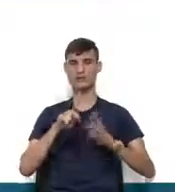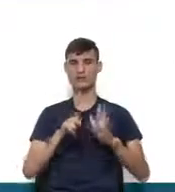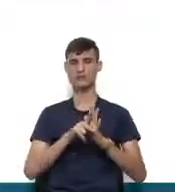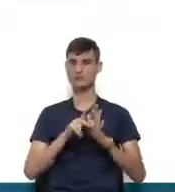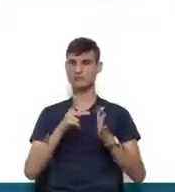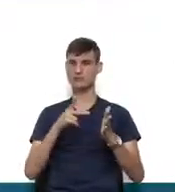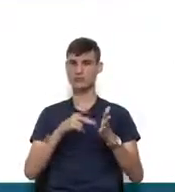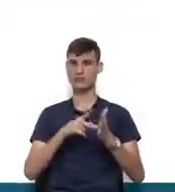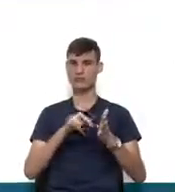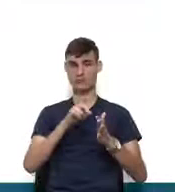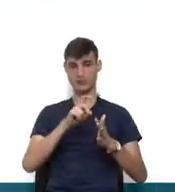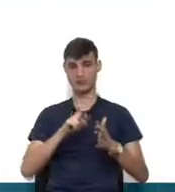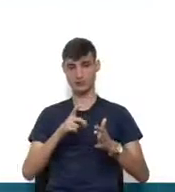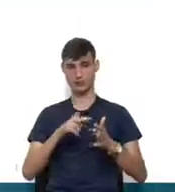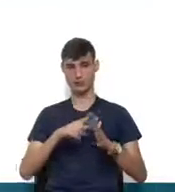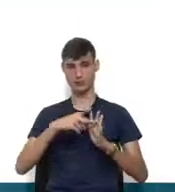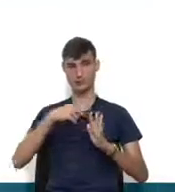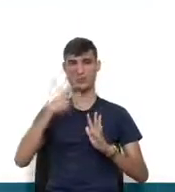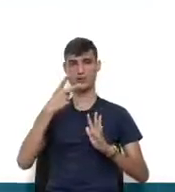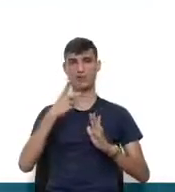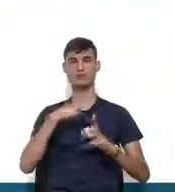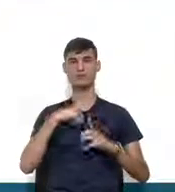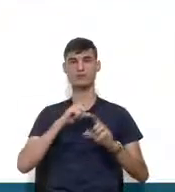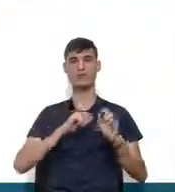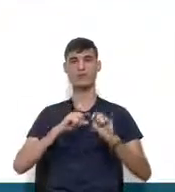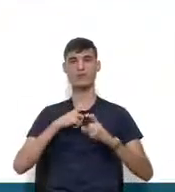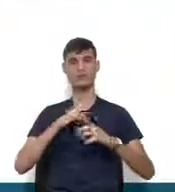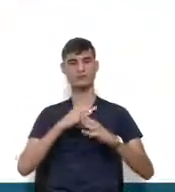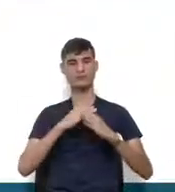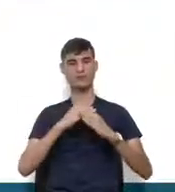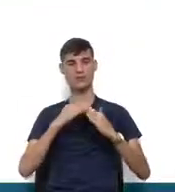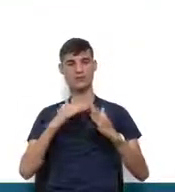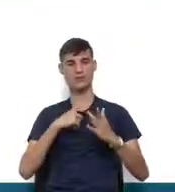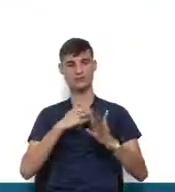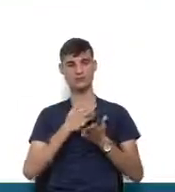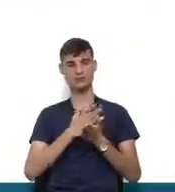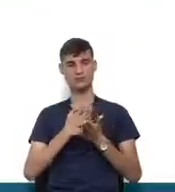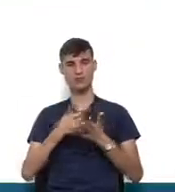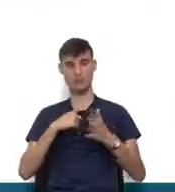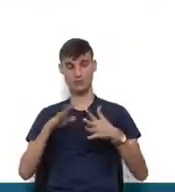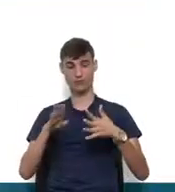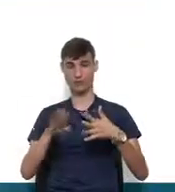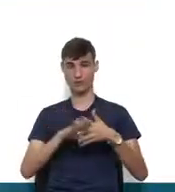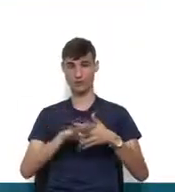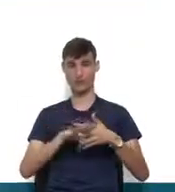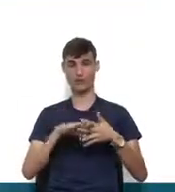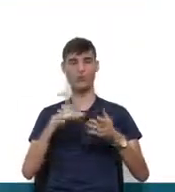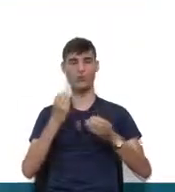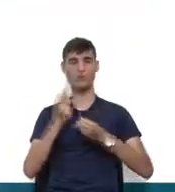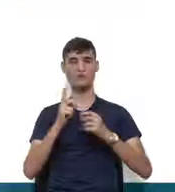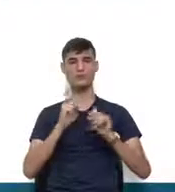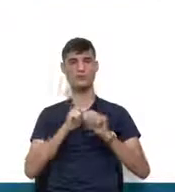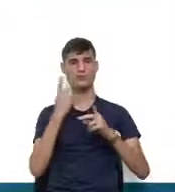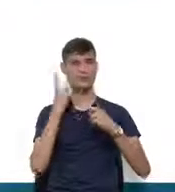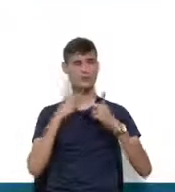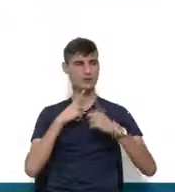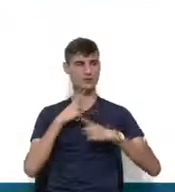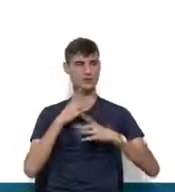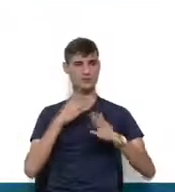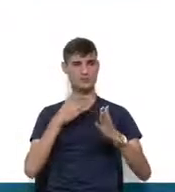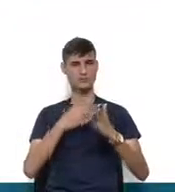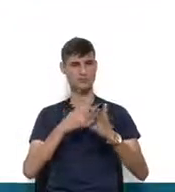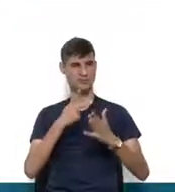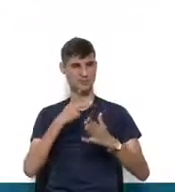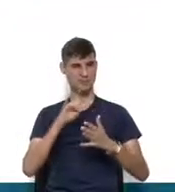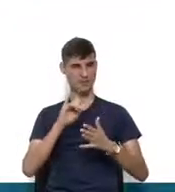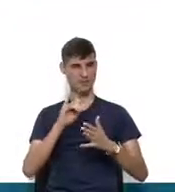agora, x², neste intervalo, e como que a gente faz para validar que π